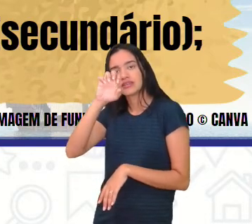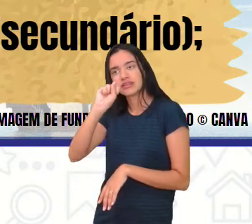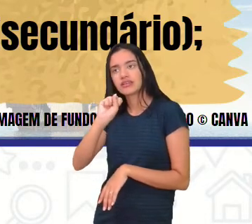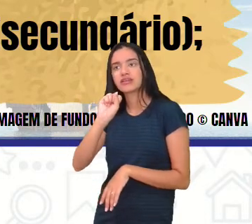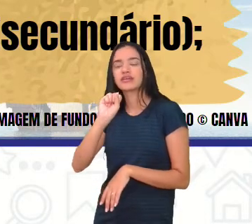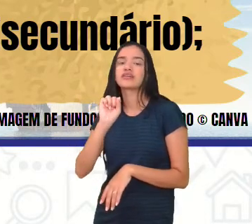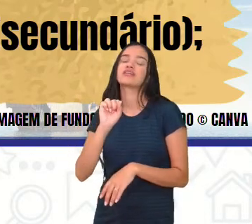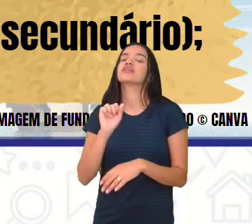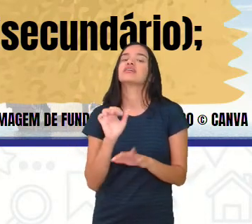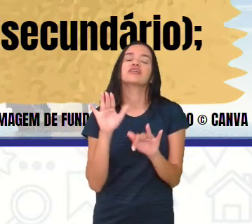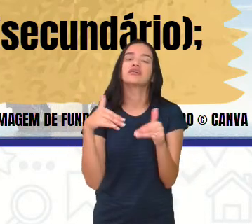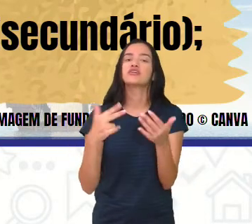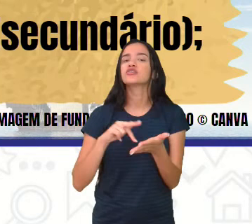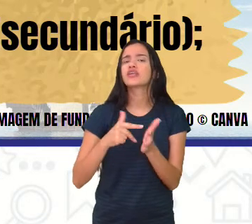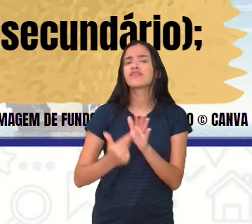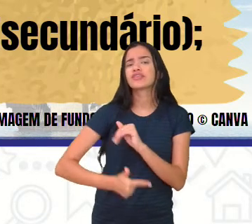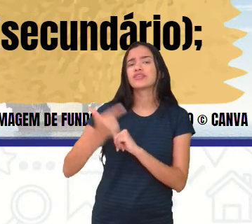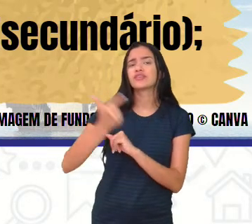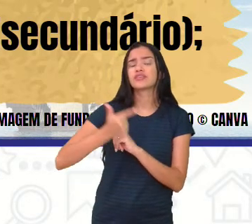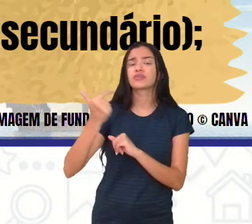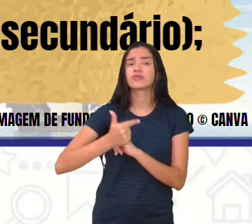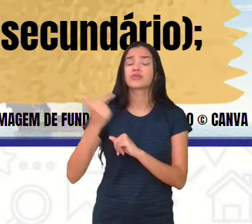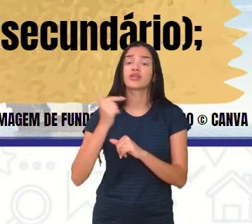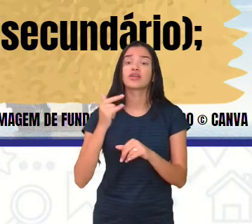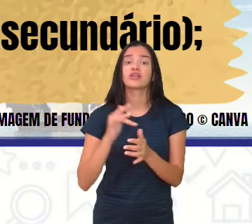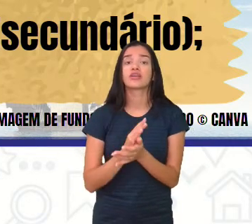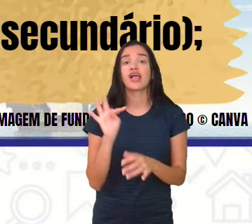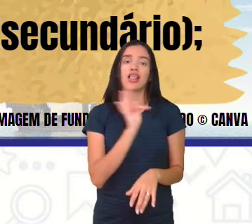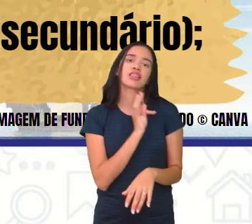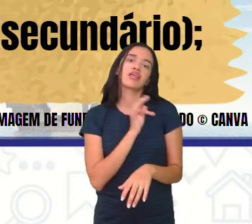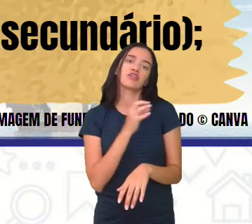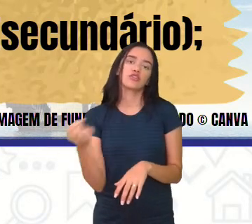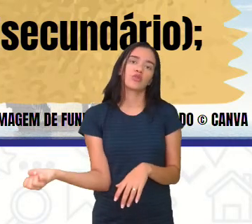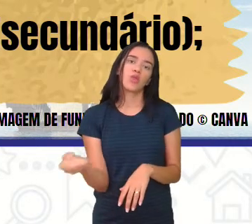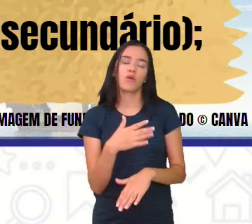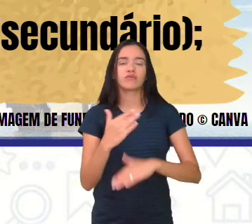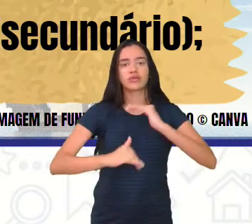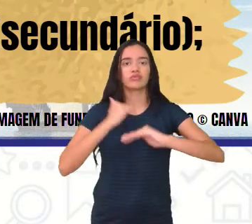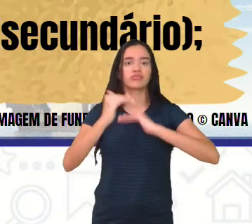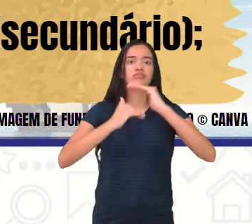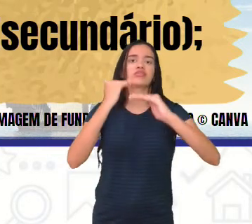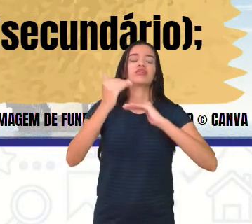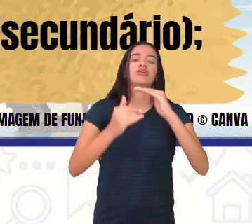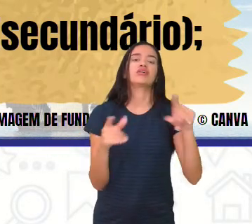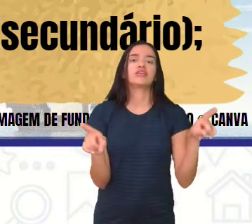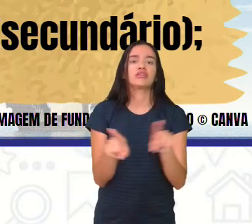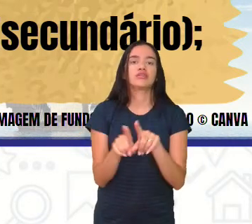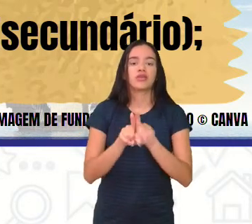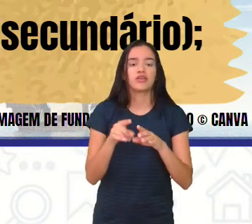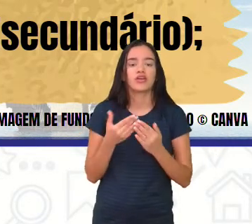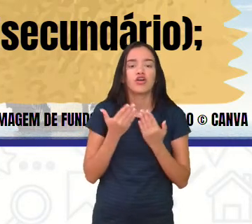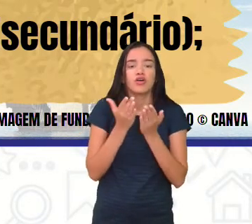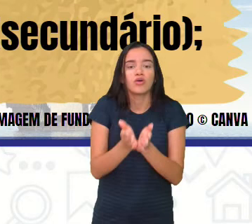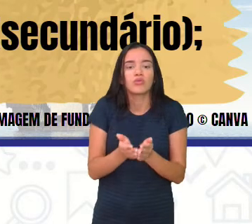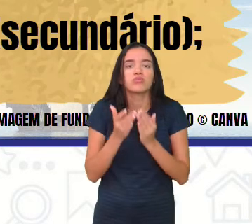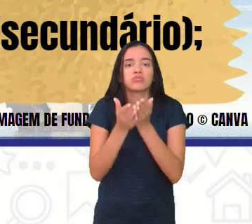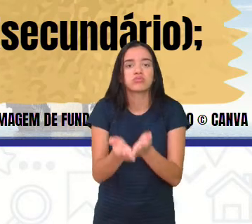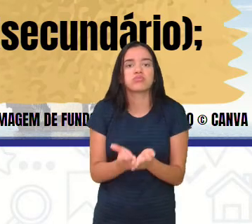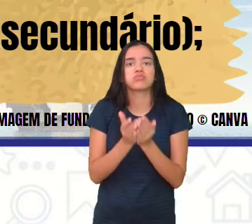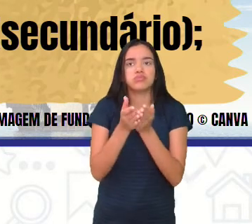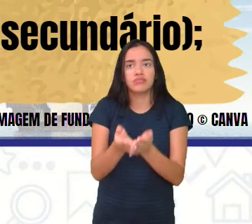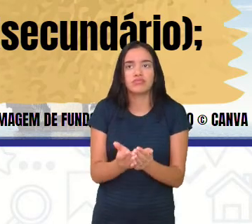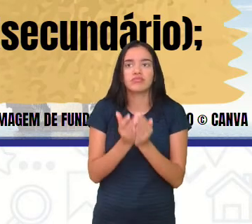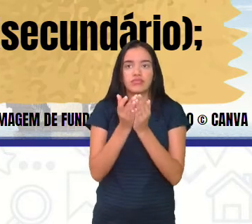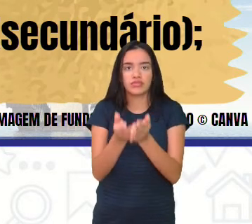na utilização de novas técnicas, como por exemplo, o desenvolvimento das caravelas, que é esse barco que vocês